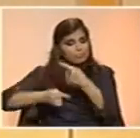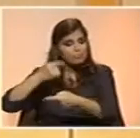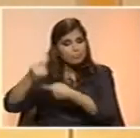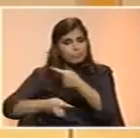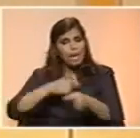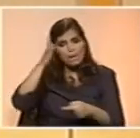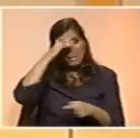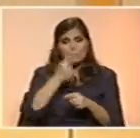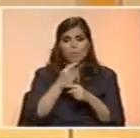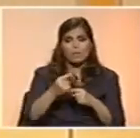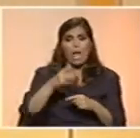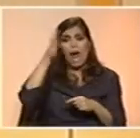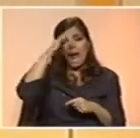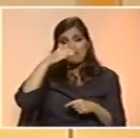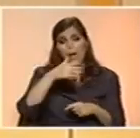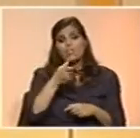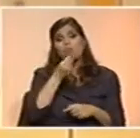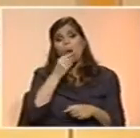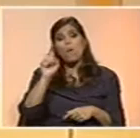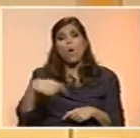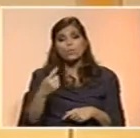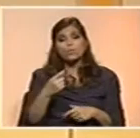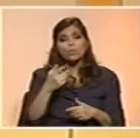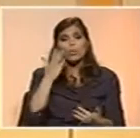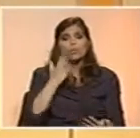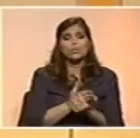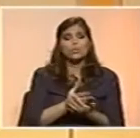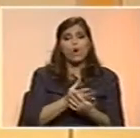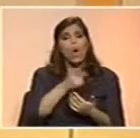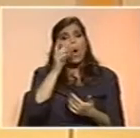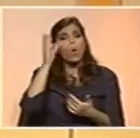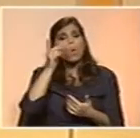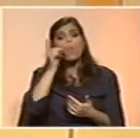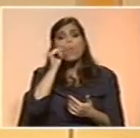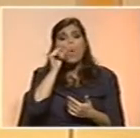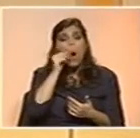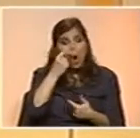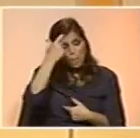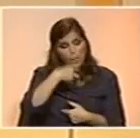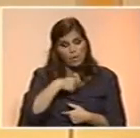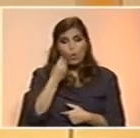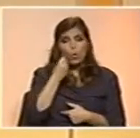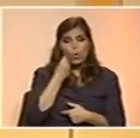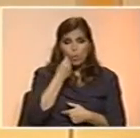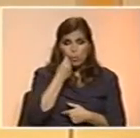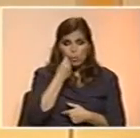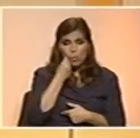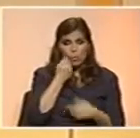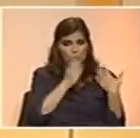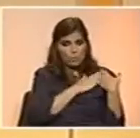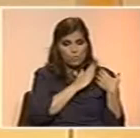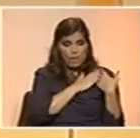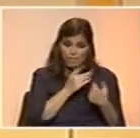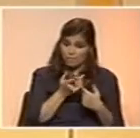se alimentam de os outros, claro. Não é? E, portanto, não ter apenas o homem como responsável, porque, efetivamente, ele está no topo da cadeia alimentar.